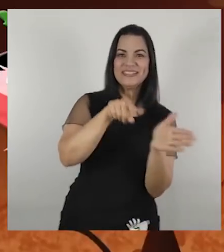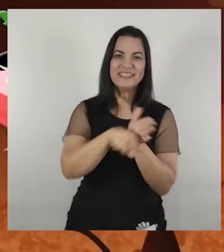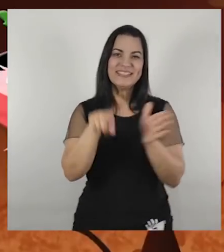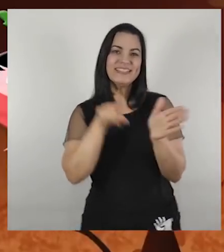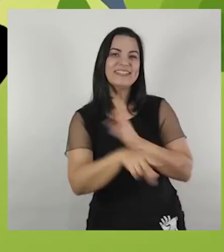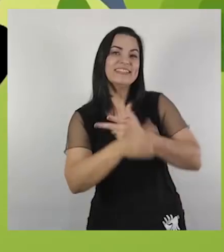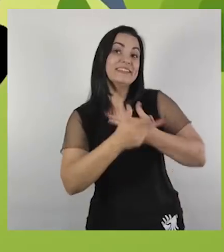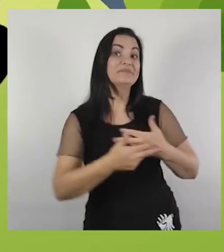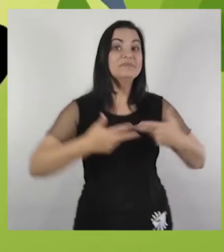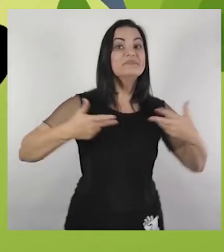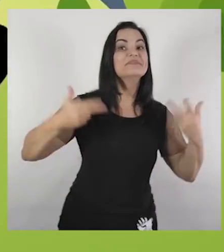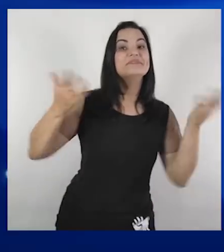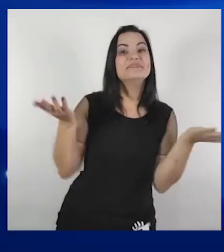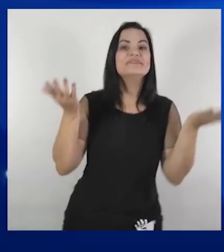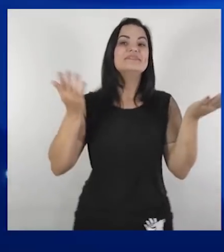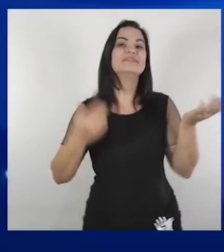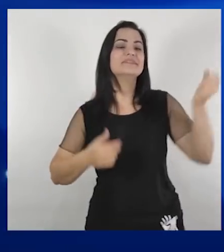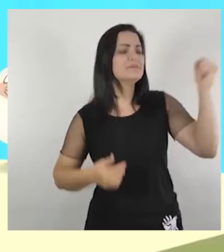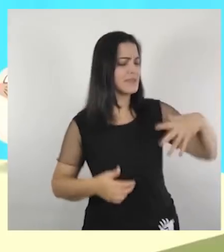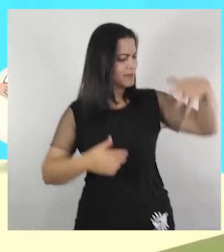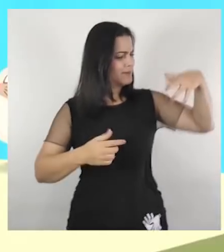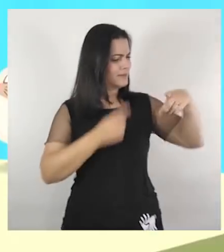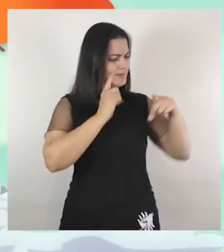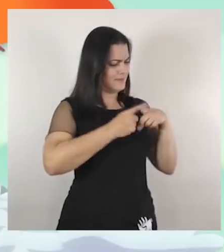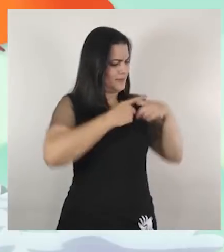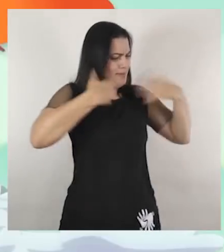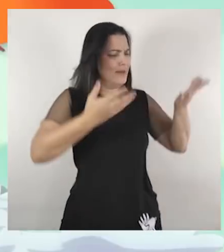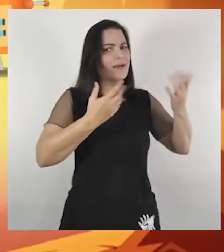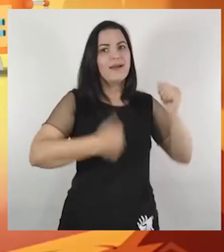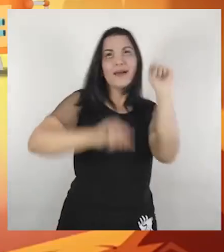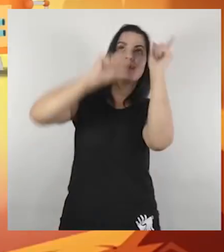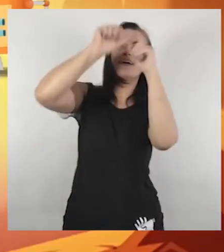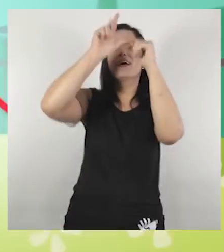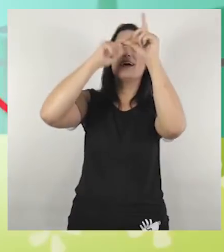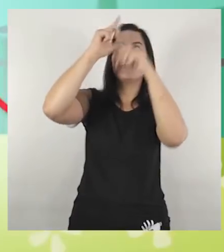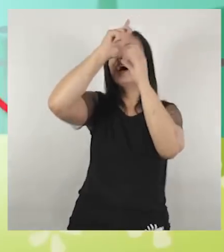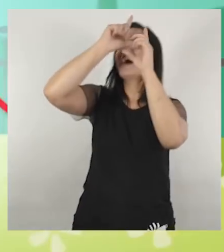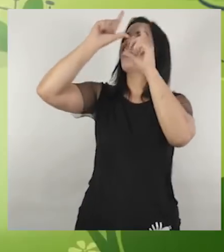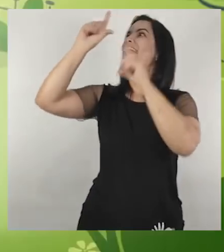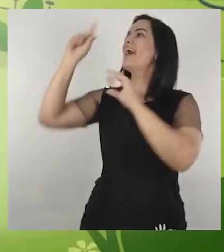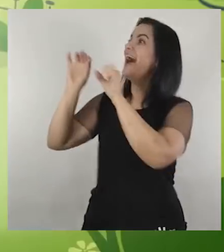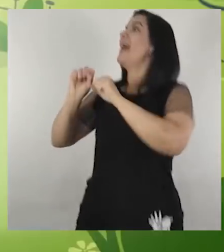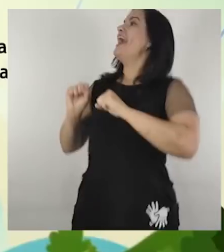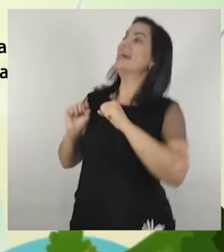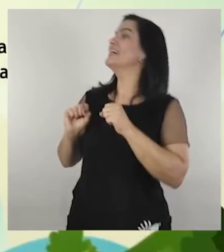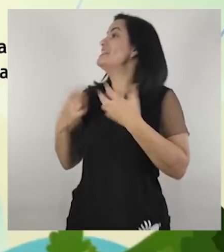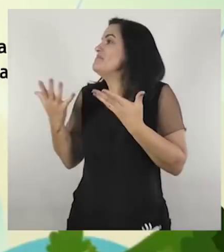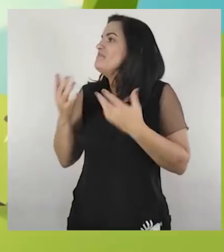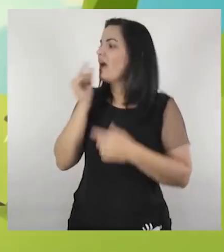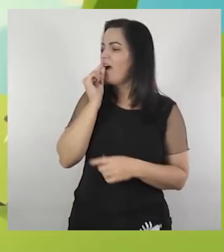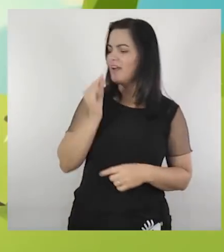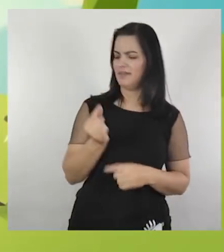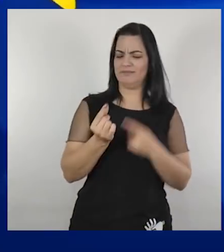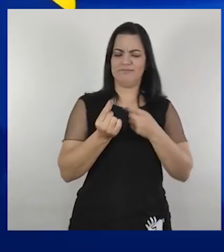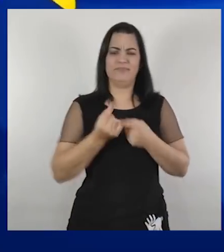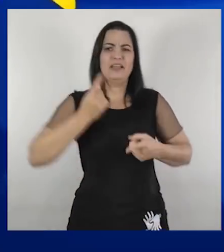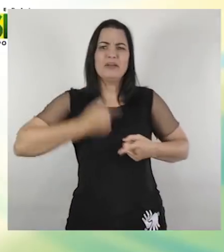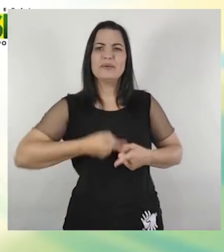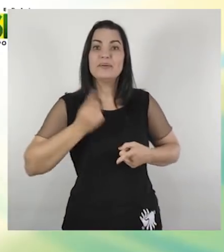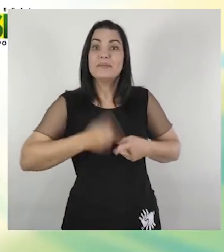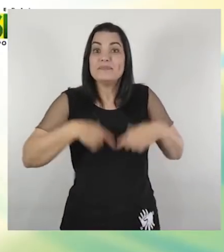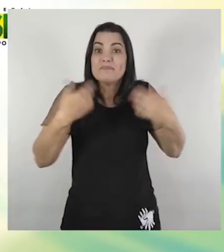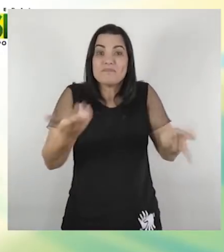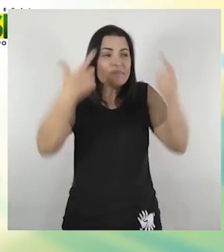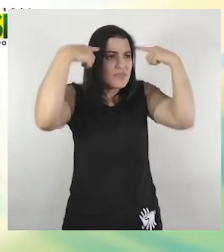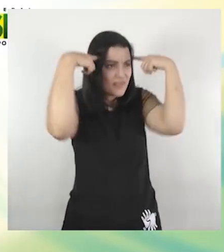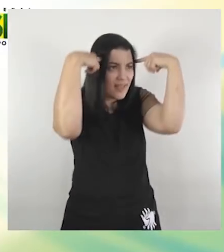Luna. Tudo que a pergunta a Luna faz. Porque a luz acende, cadê a estrela cadente? Porque a gente perde dente, será